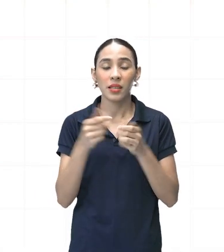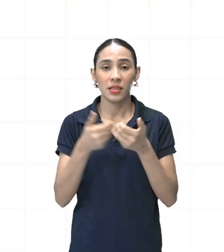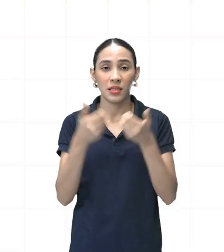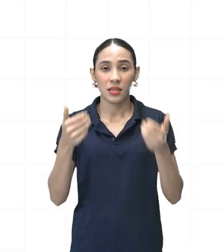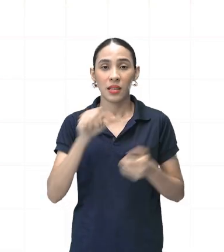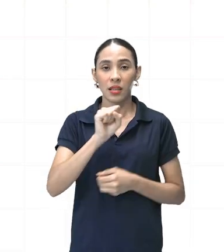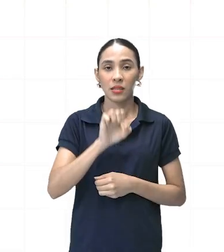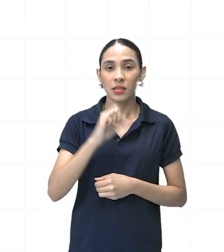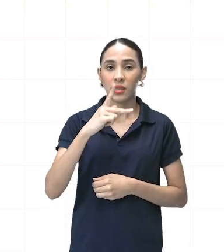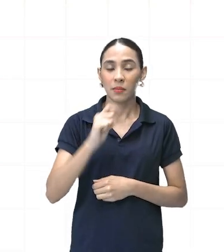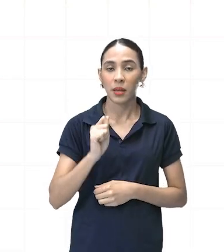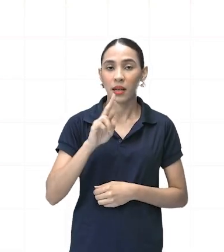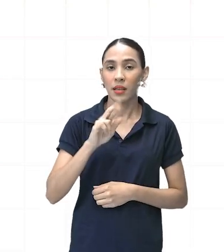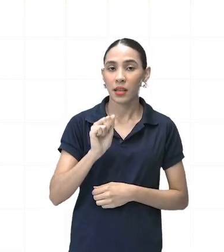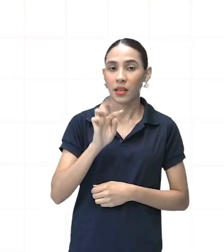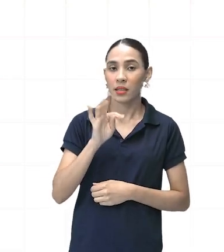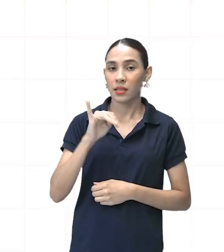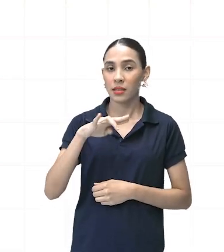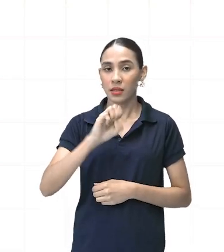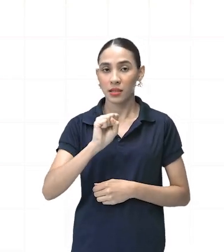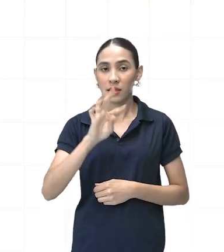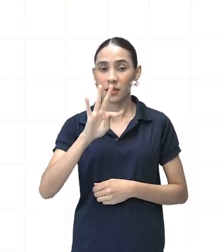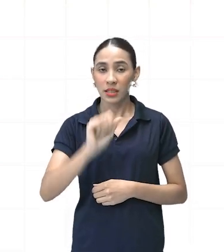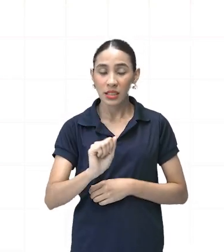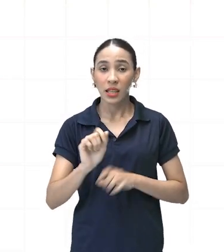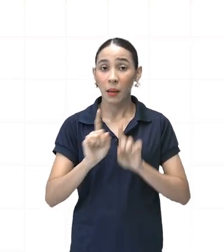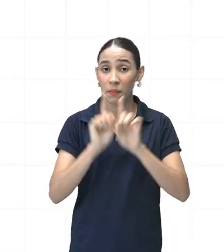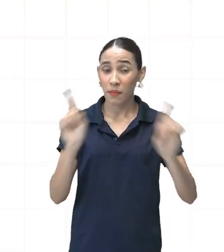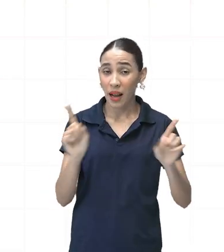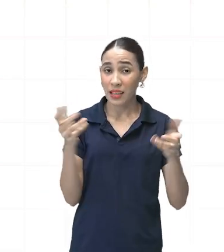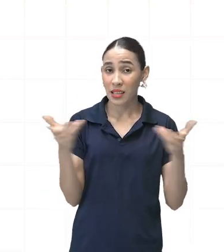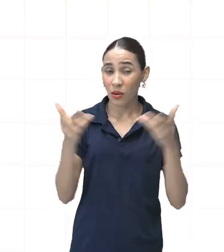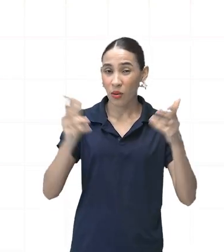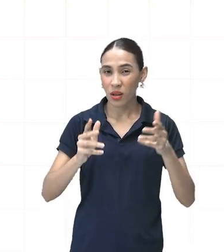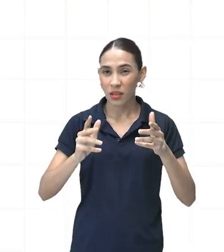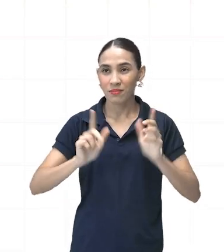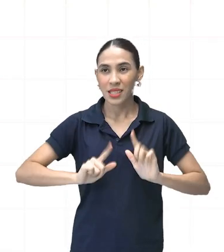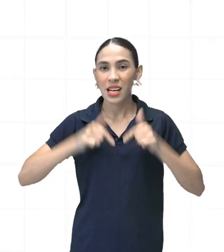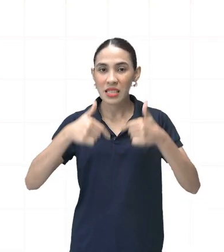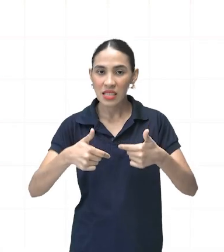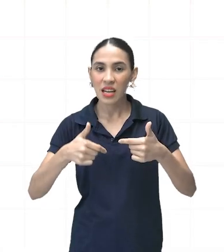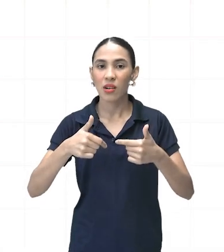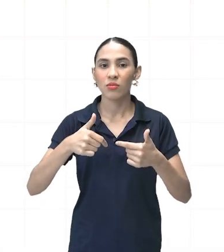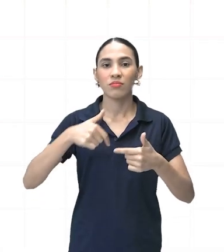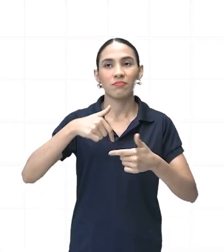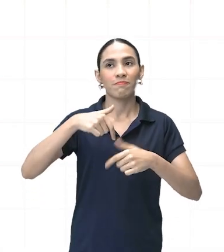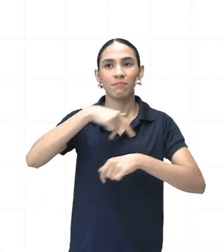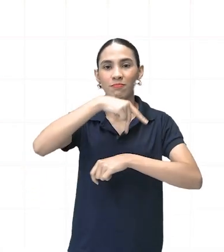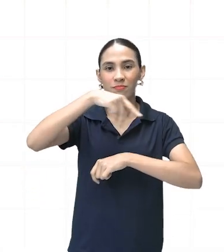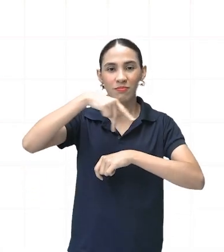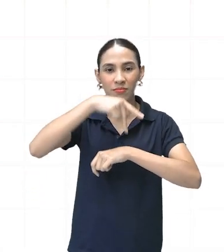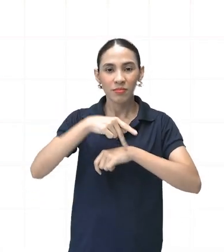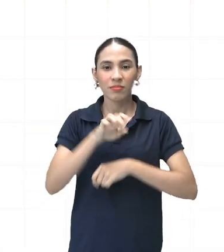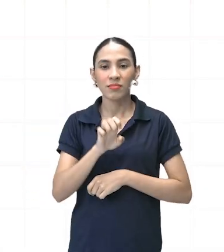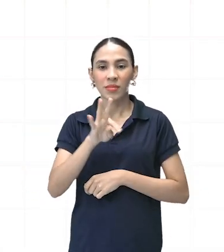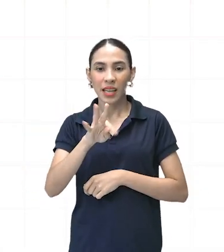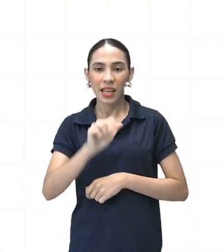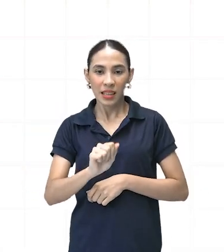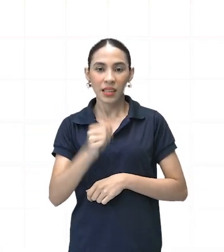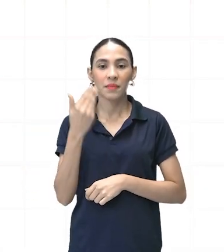a separatistas, tá, gente? Agora, esse movimento nacionalista, que é a sigla